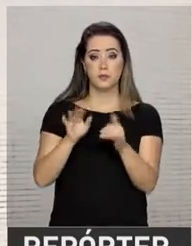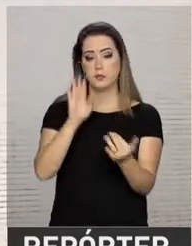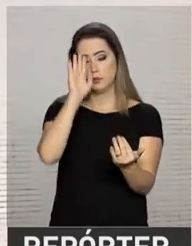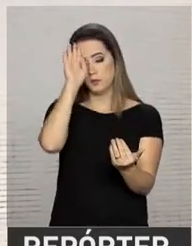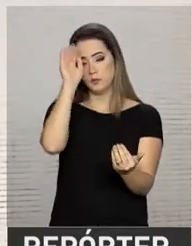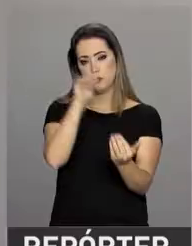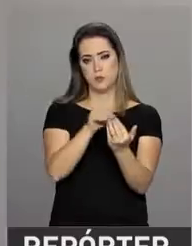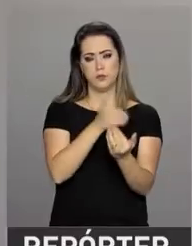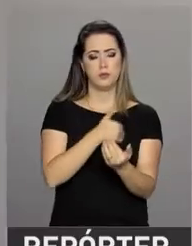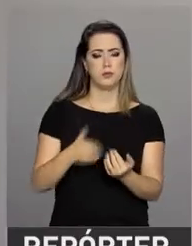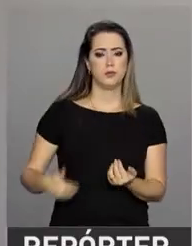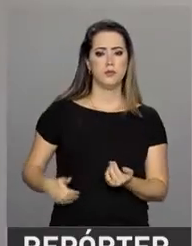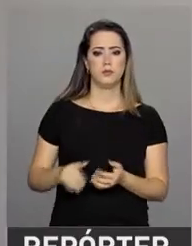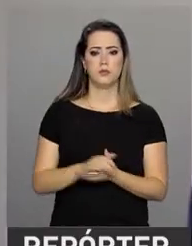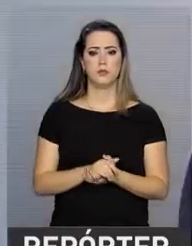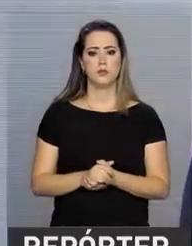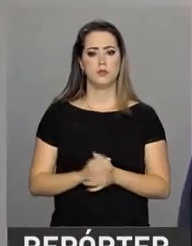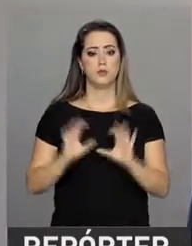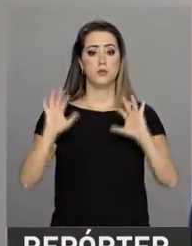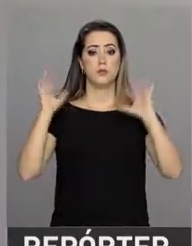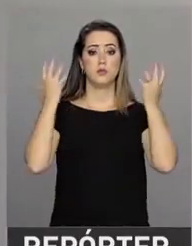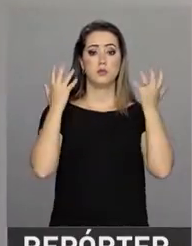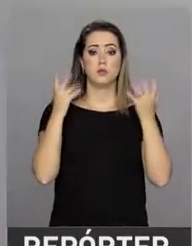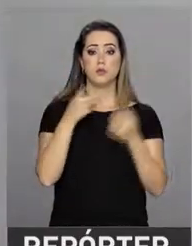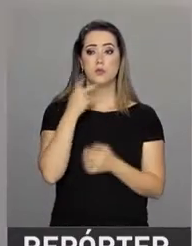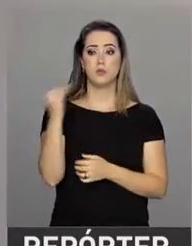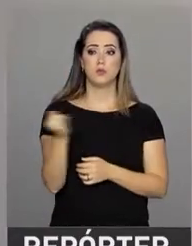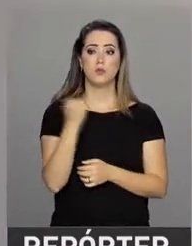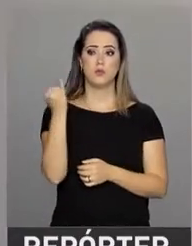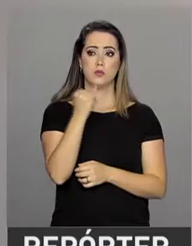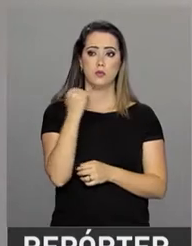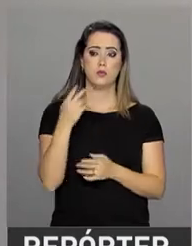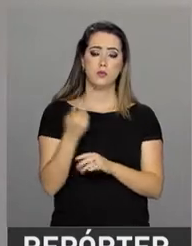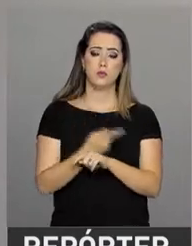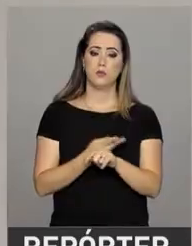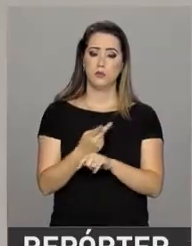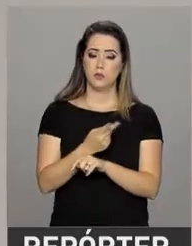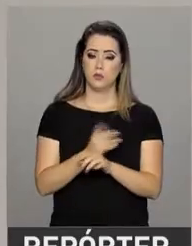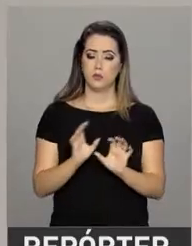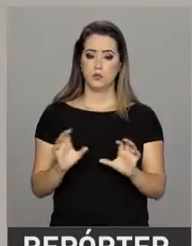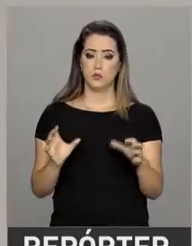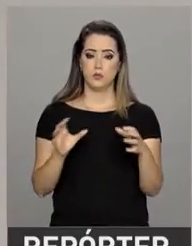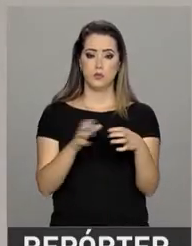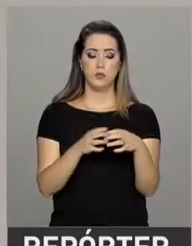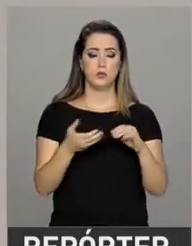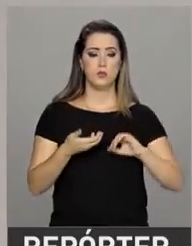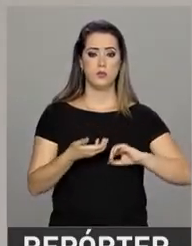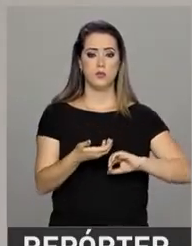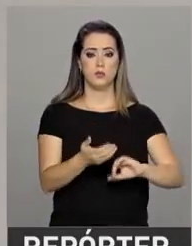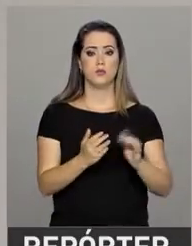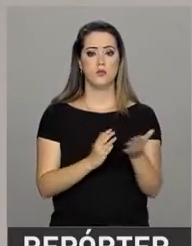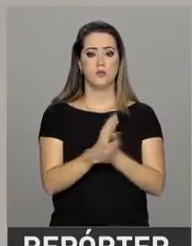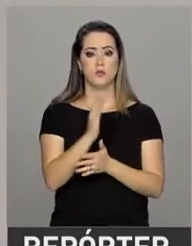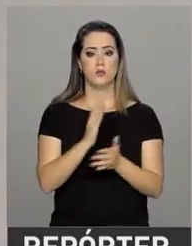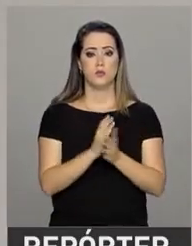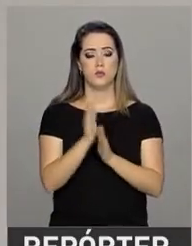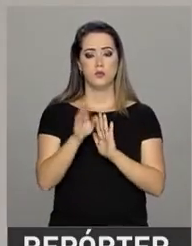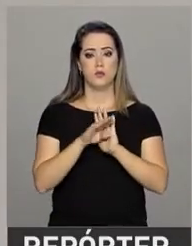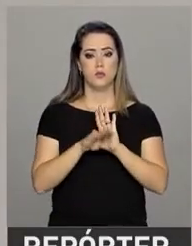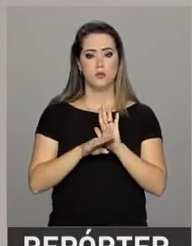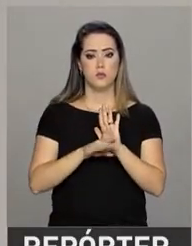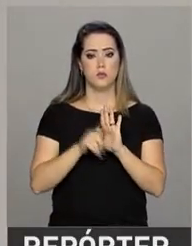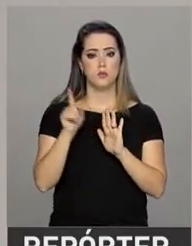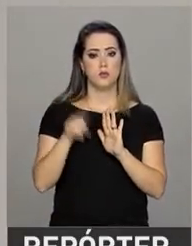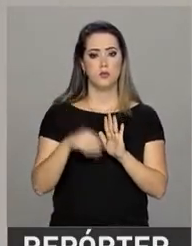do governo no evento moreira franco ressaltou que vai buscar no congresso nacional a aprovação do projeto que para